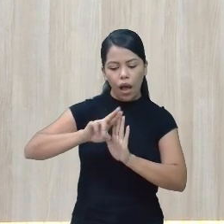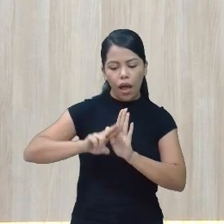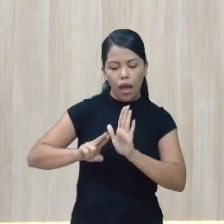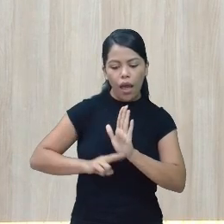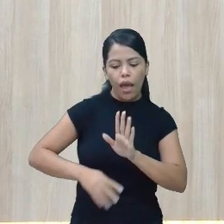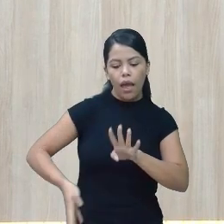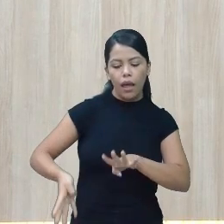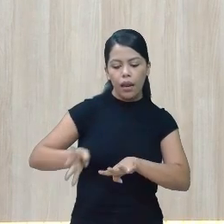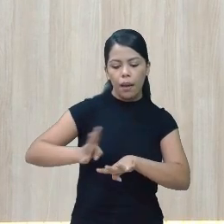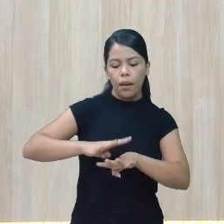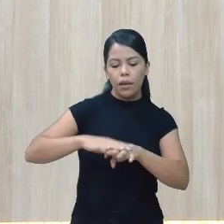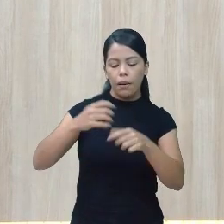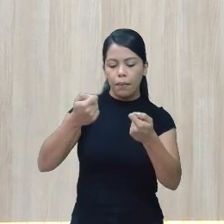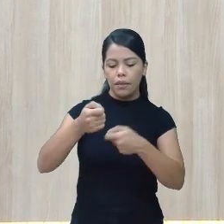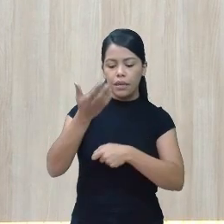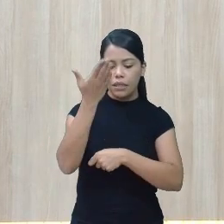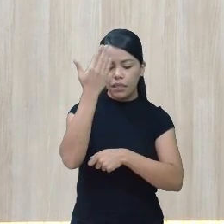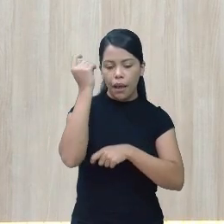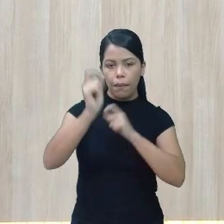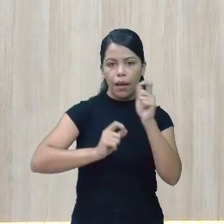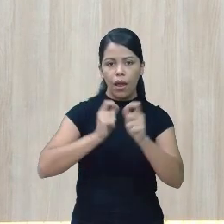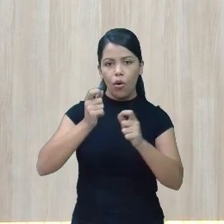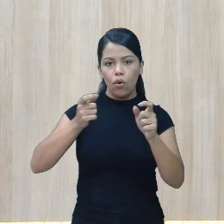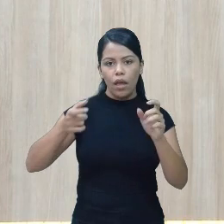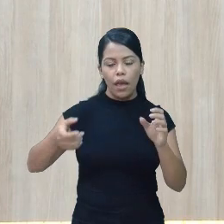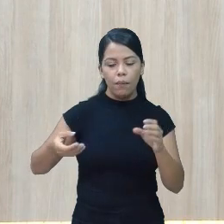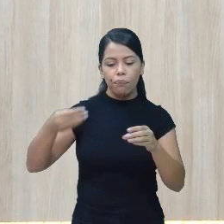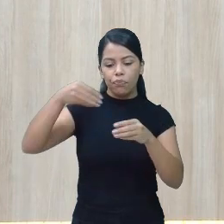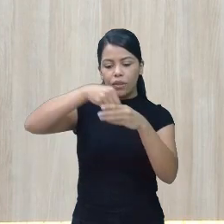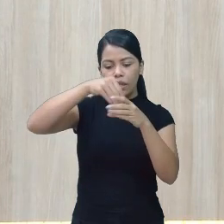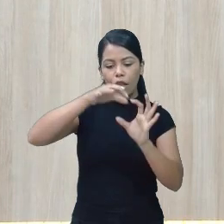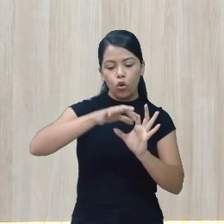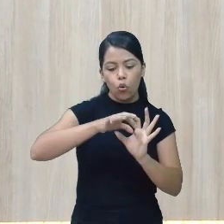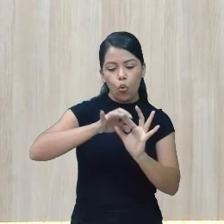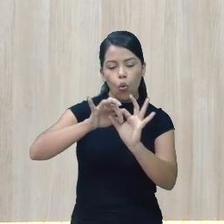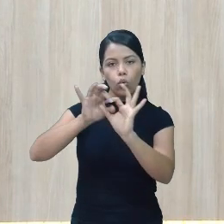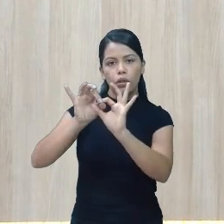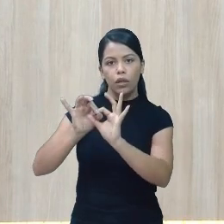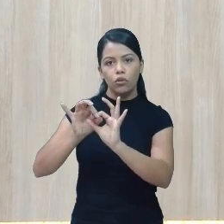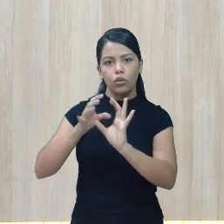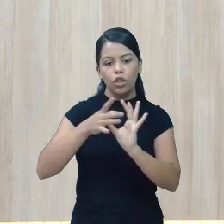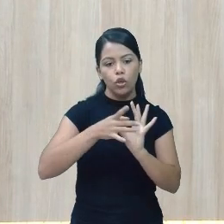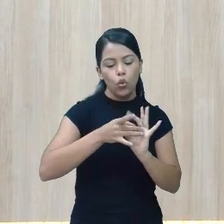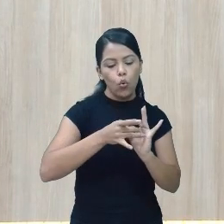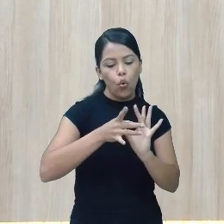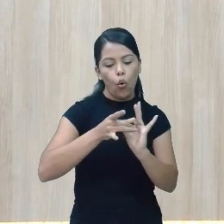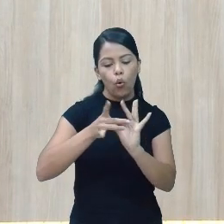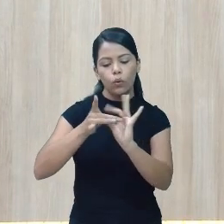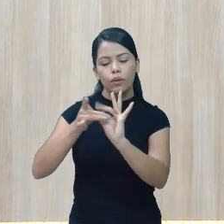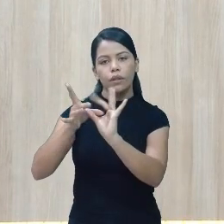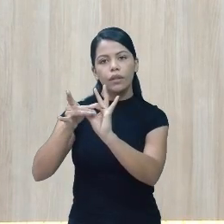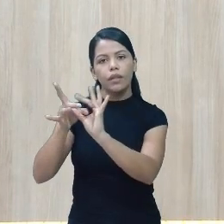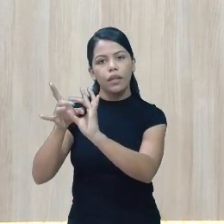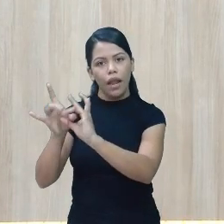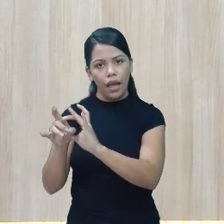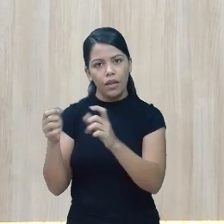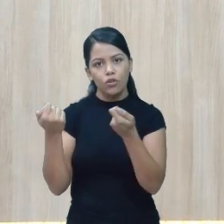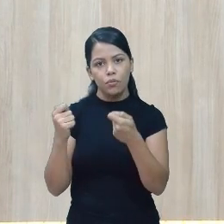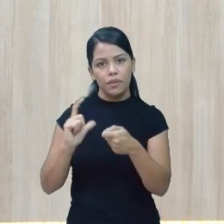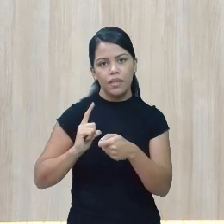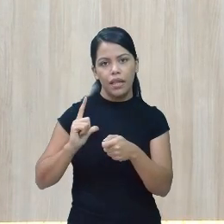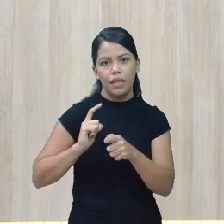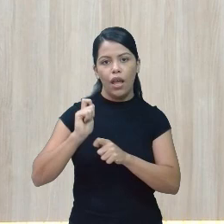matemáticas, é importante que você esteja dentro de um contexto e saiba que muitas vezes essas ferramentas e essas